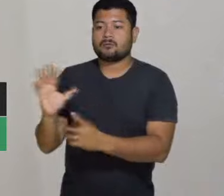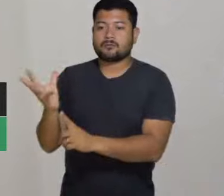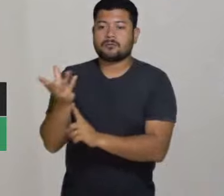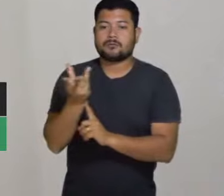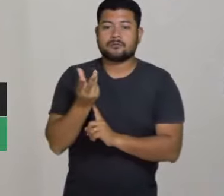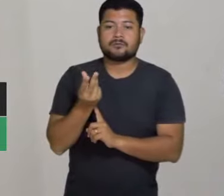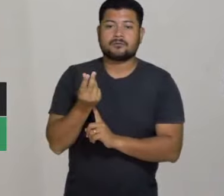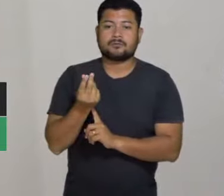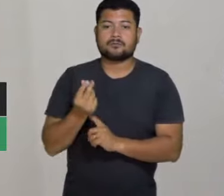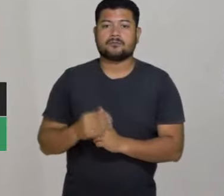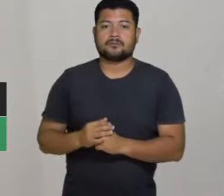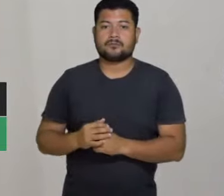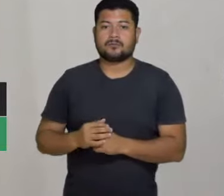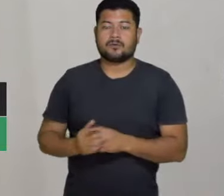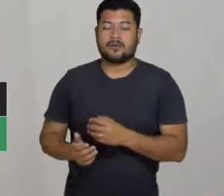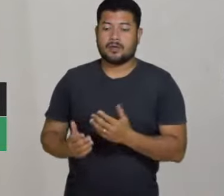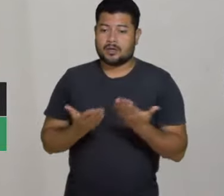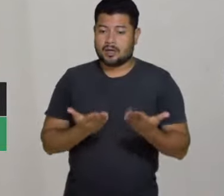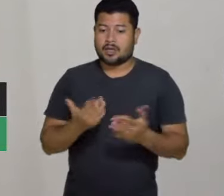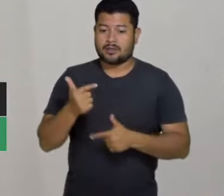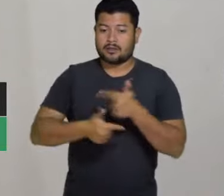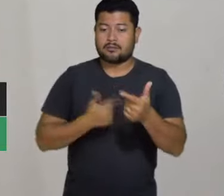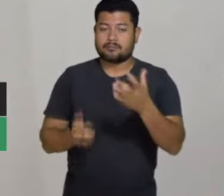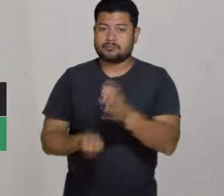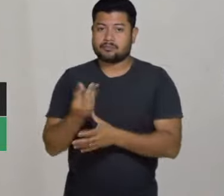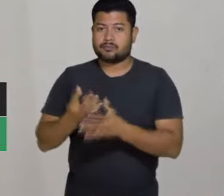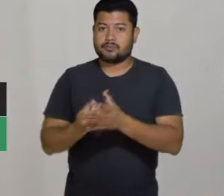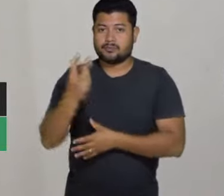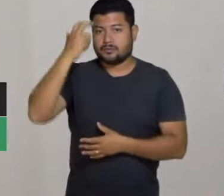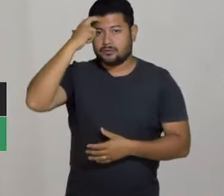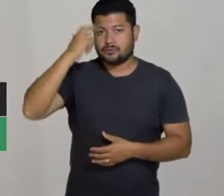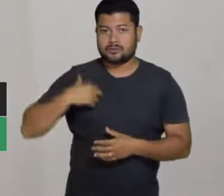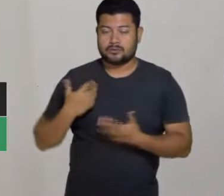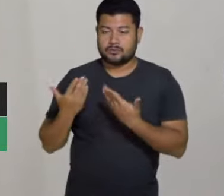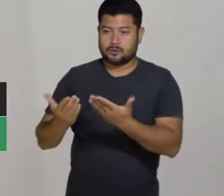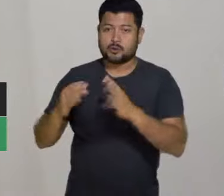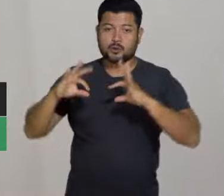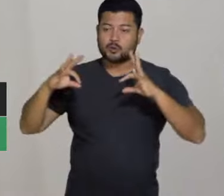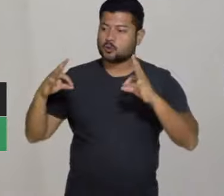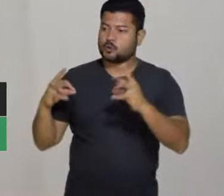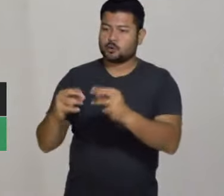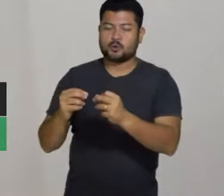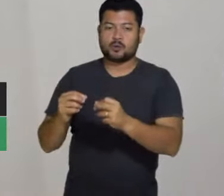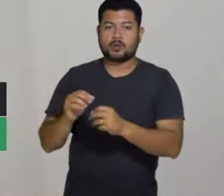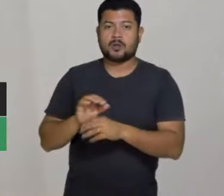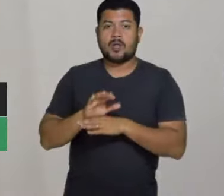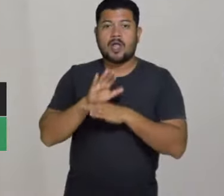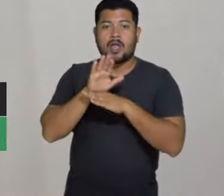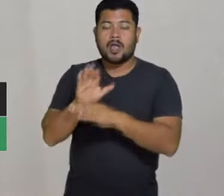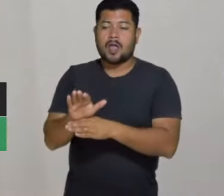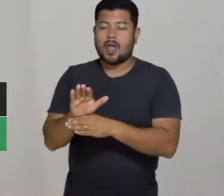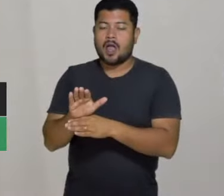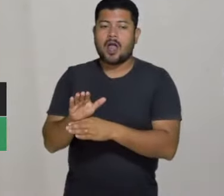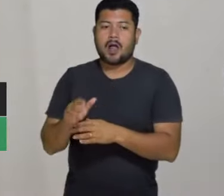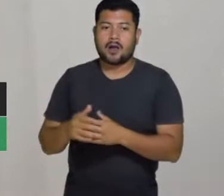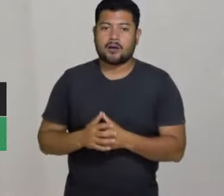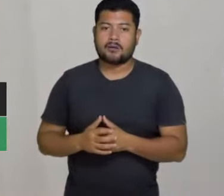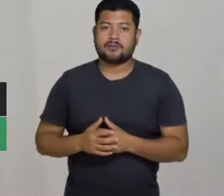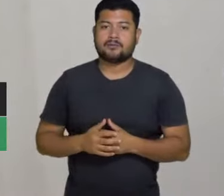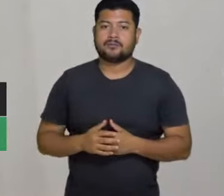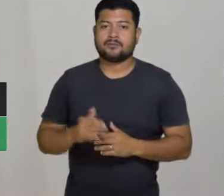culturais que, nesse momento, expressam toda a sua capacidade artística e capacidade cultural, desde